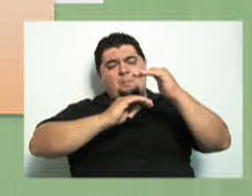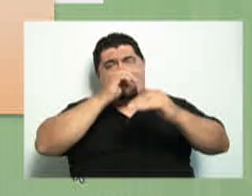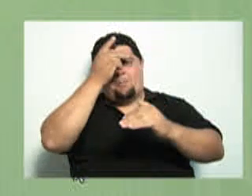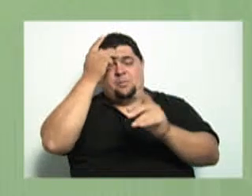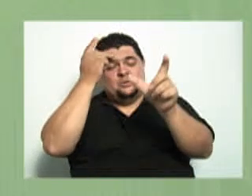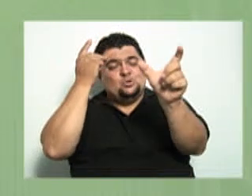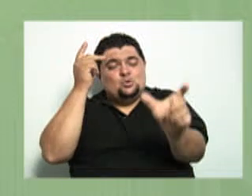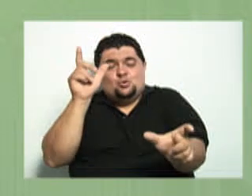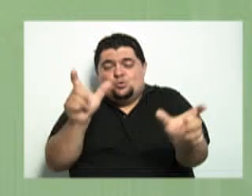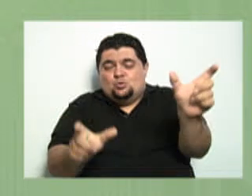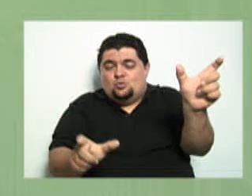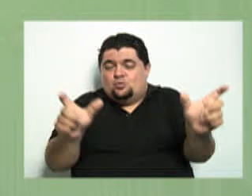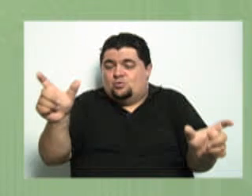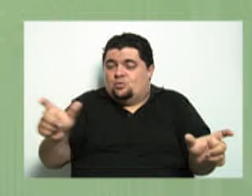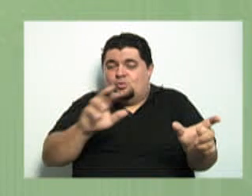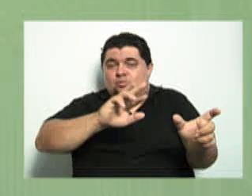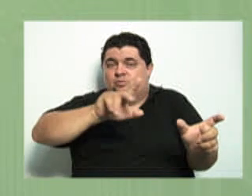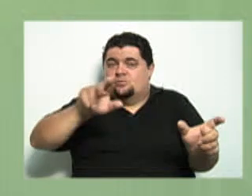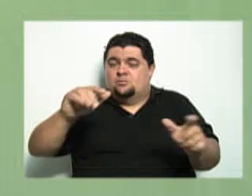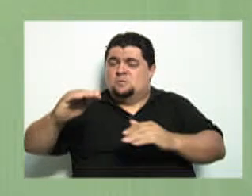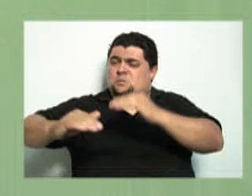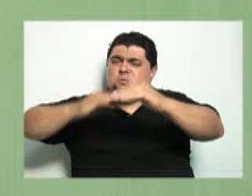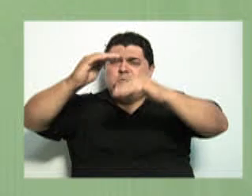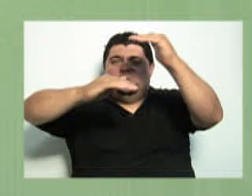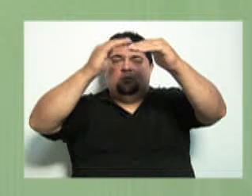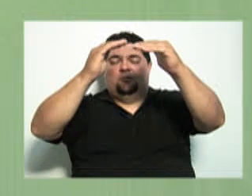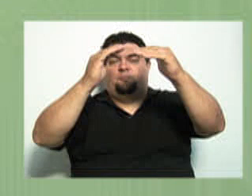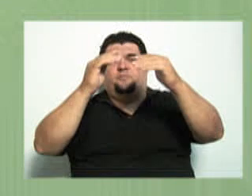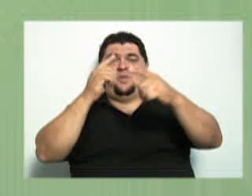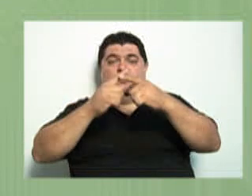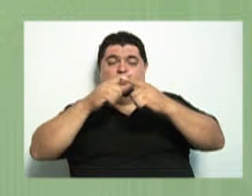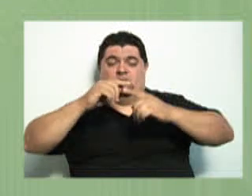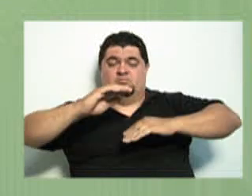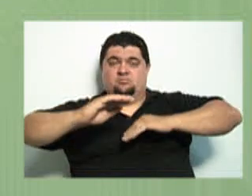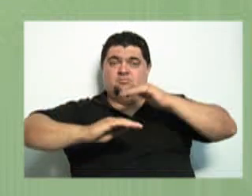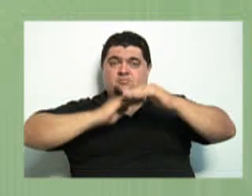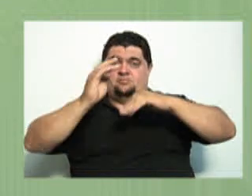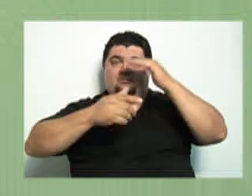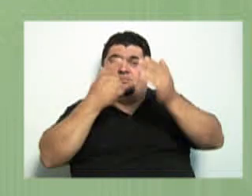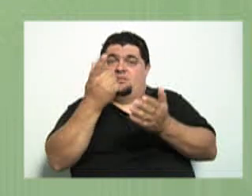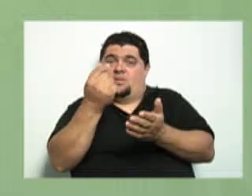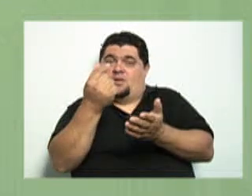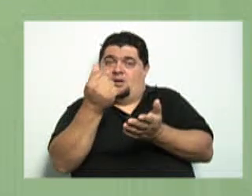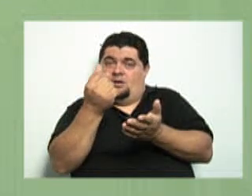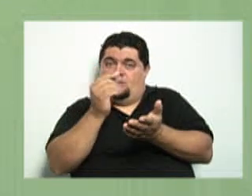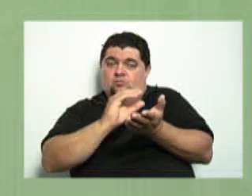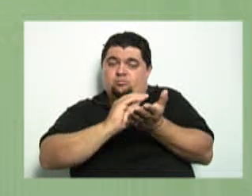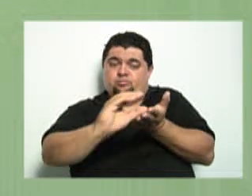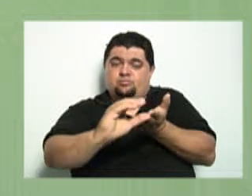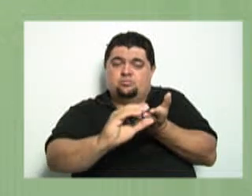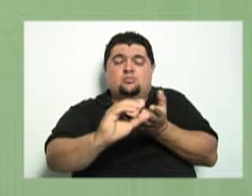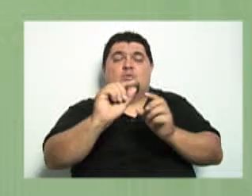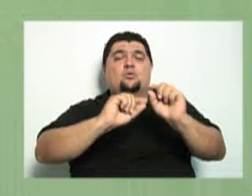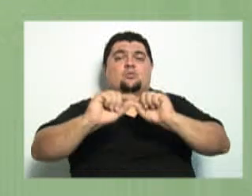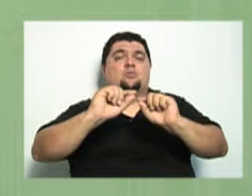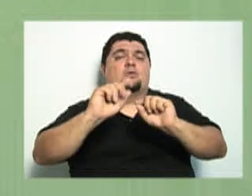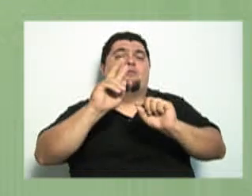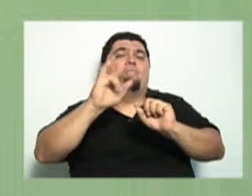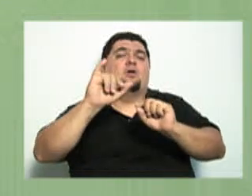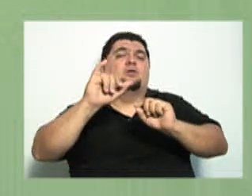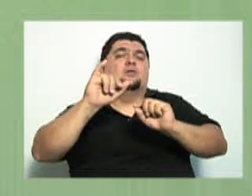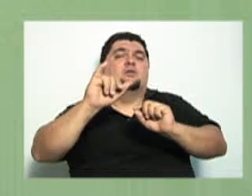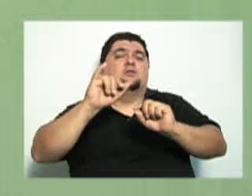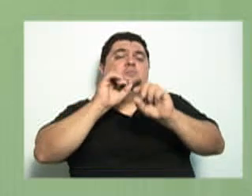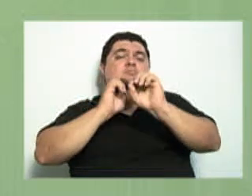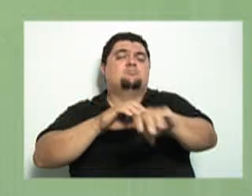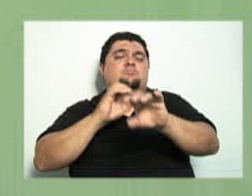pessoas. A gente fala então que o desenvolvimento econômico ele vai trabalhar uma coisa